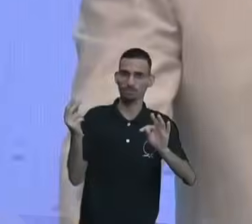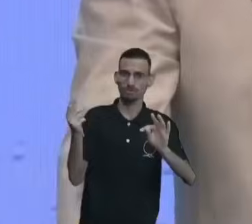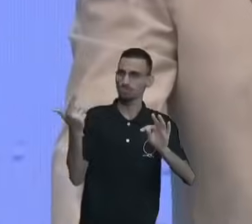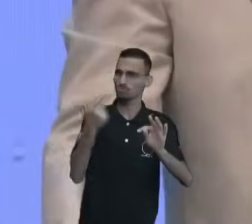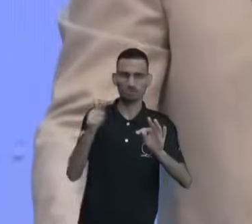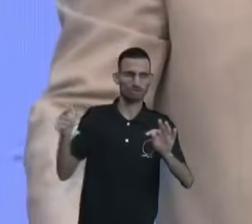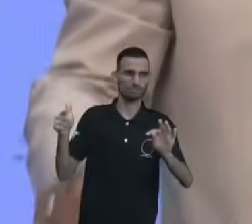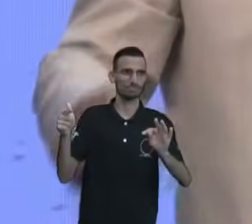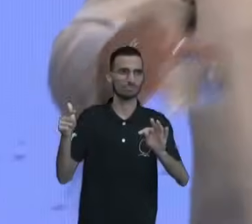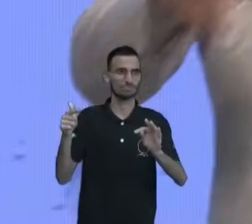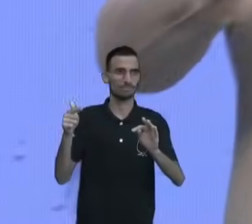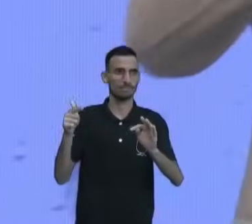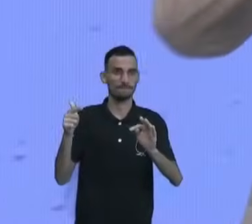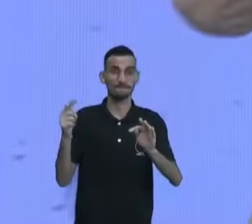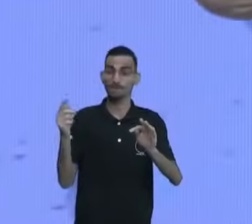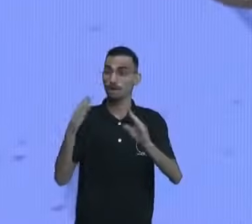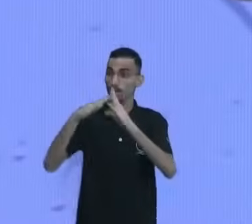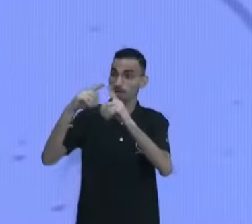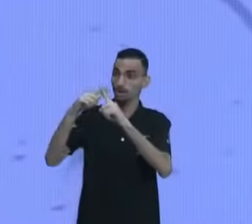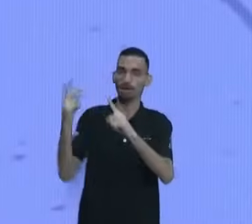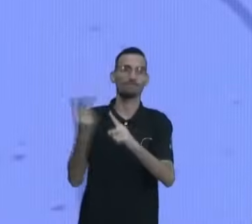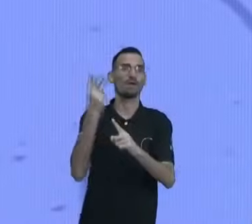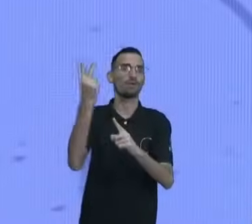não não tem falor